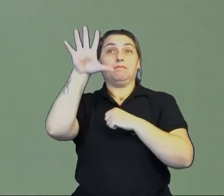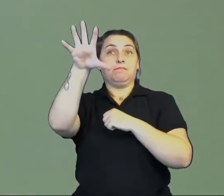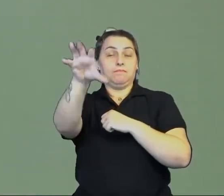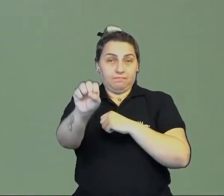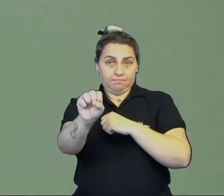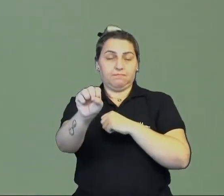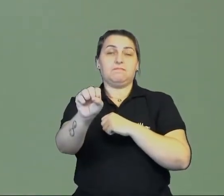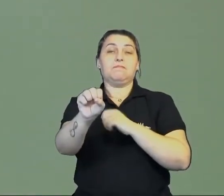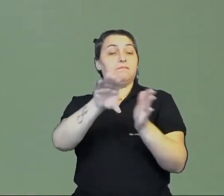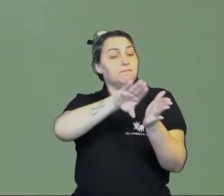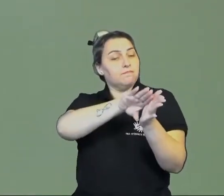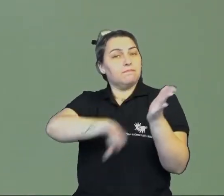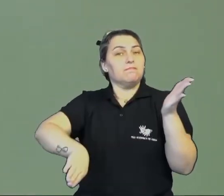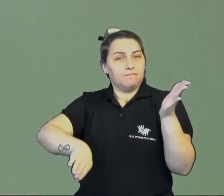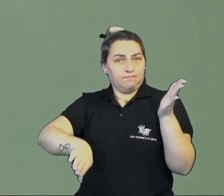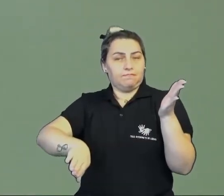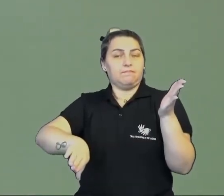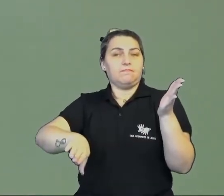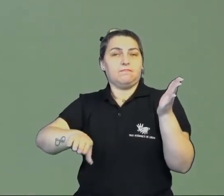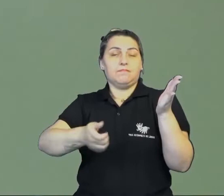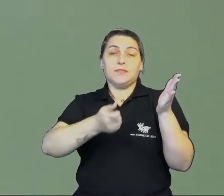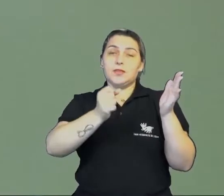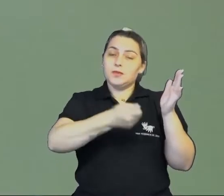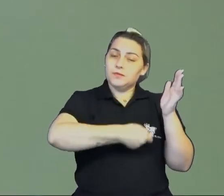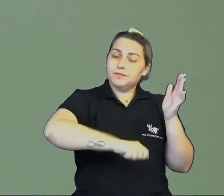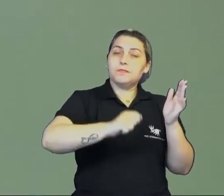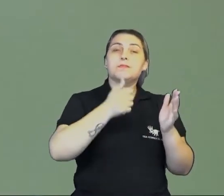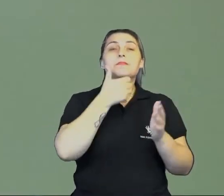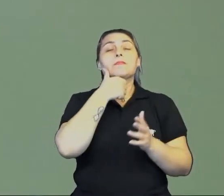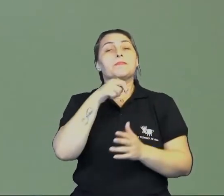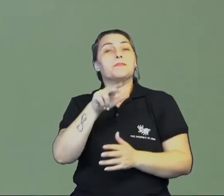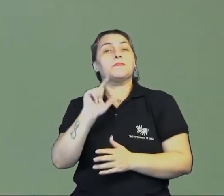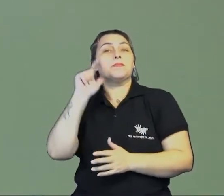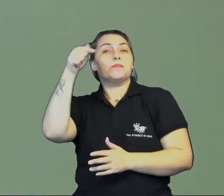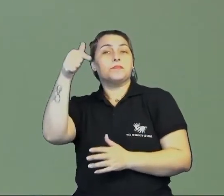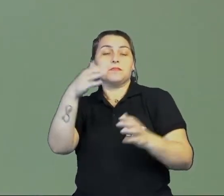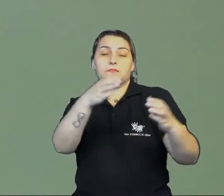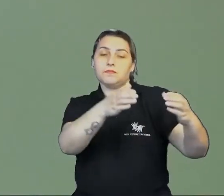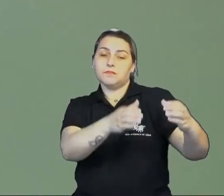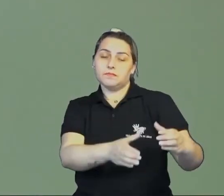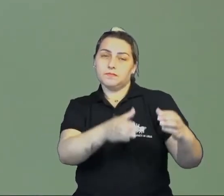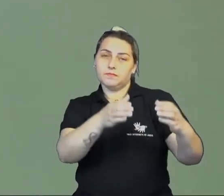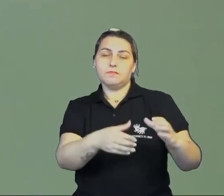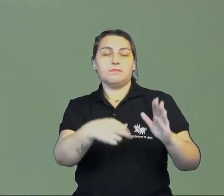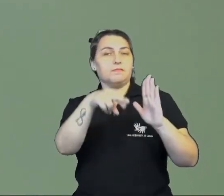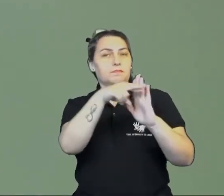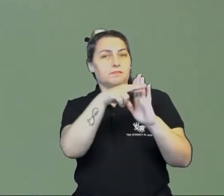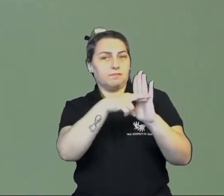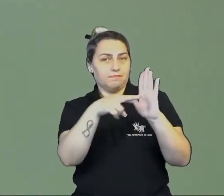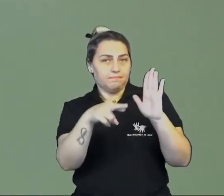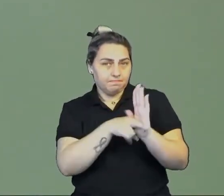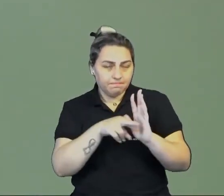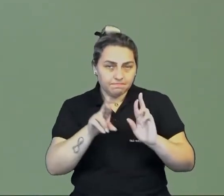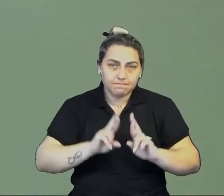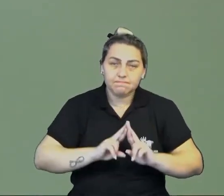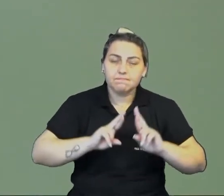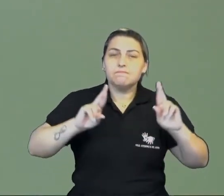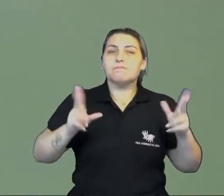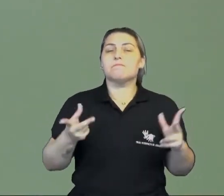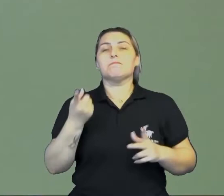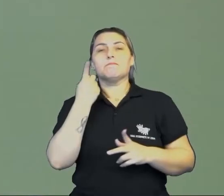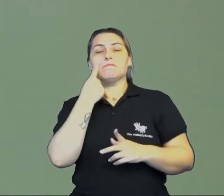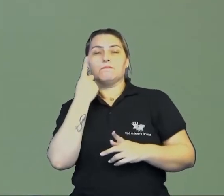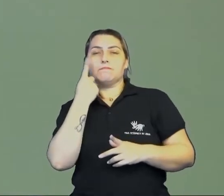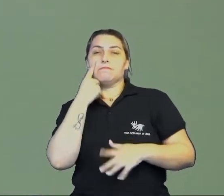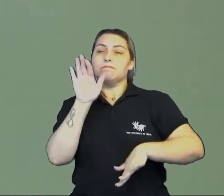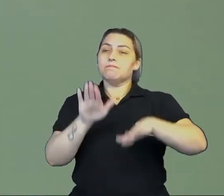a bola, eu seria eliminado. Fui jogar com a minha irmã em um outro bairro, e aí a regra era diferente. Vejam que,